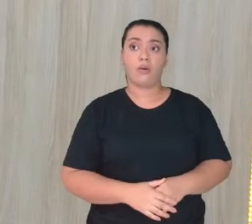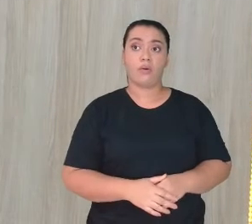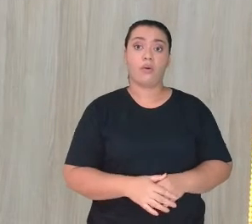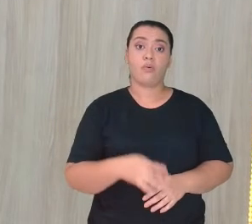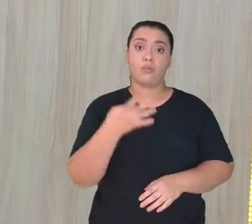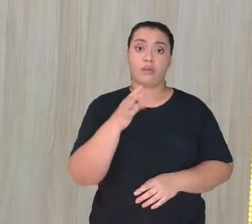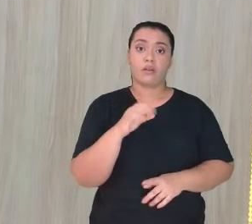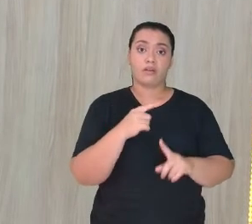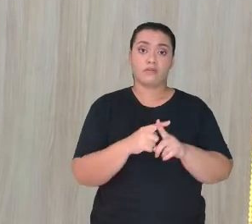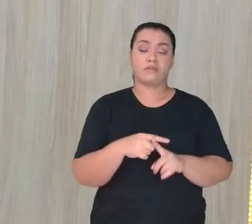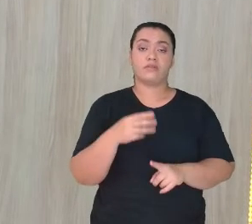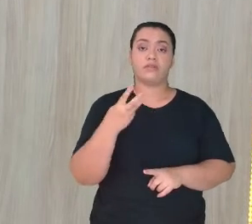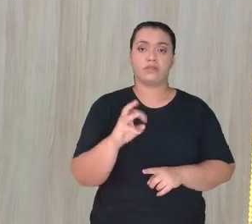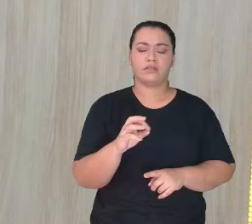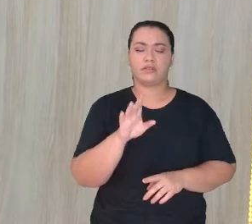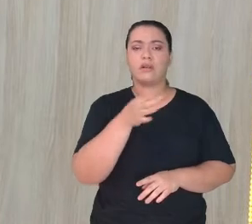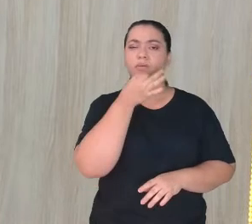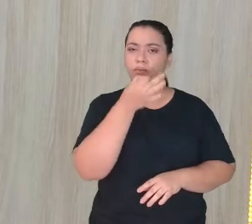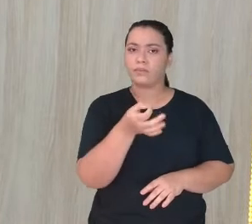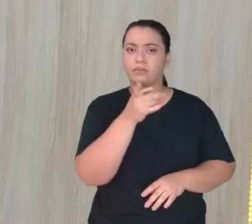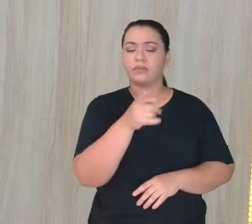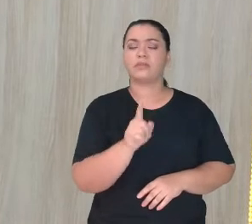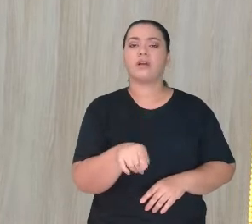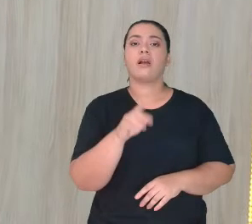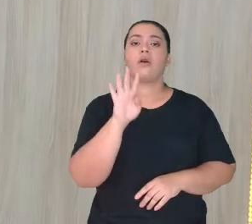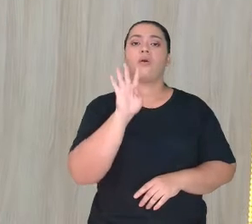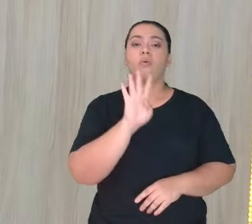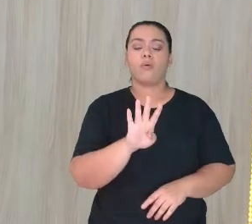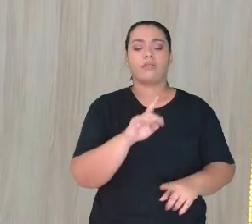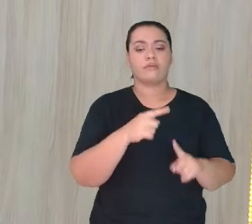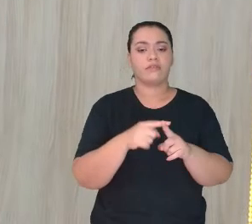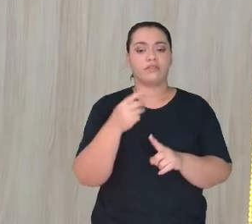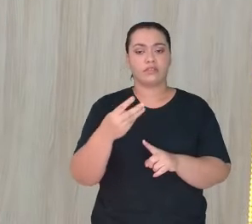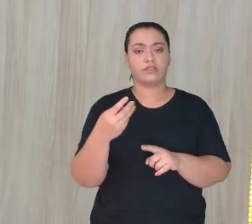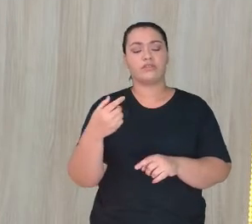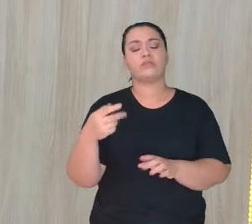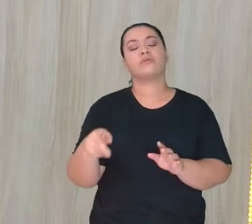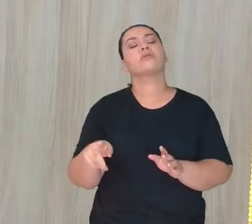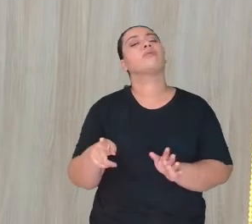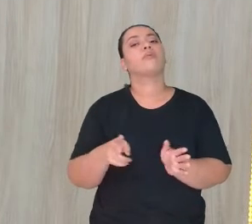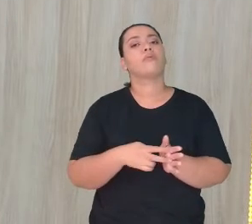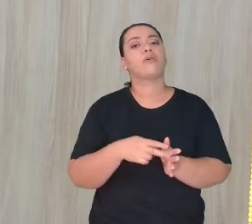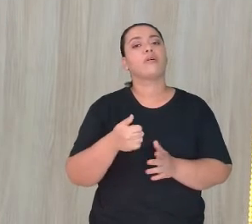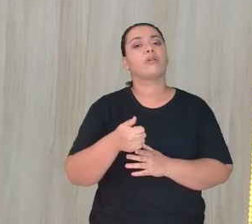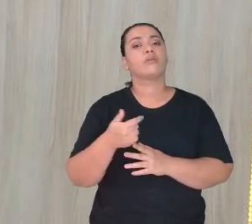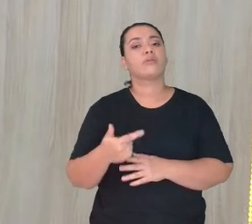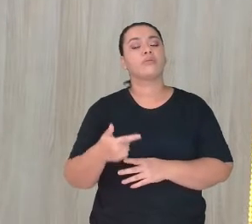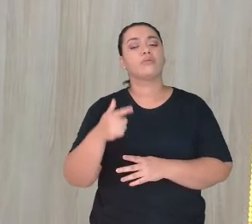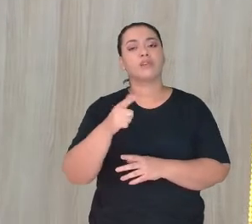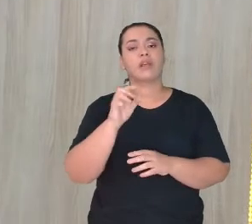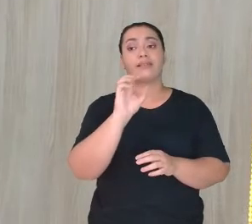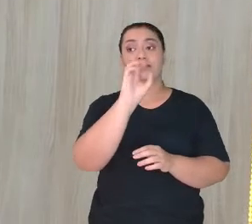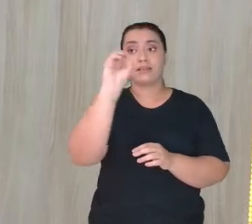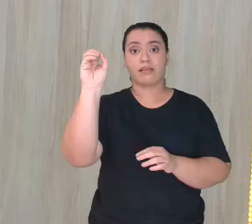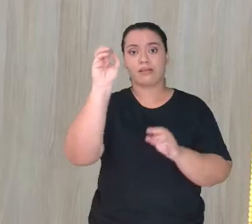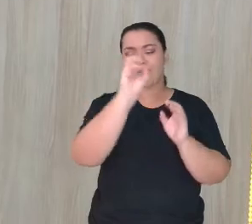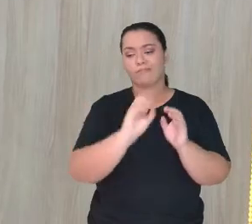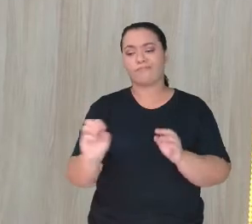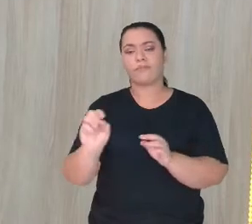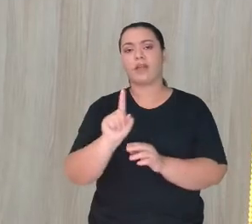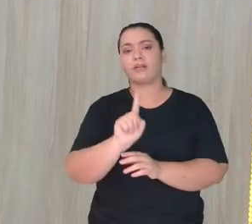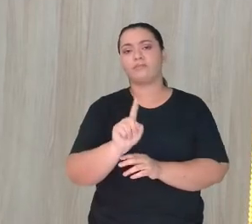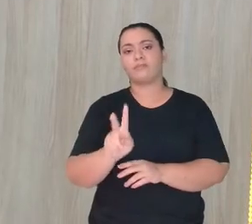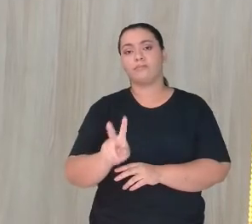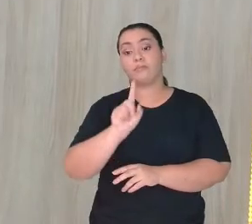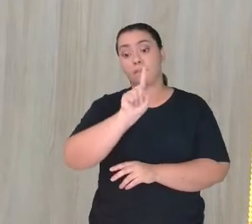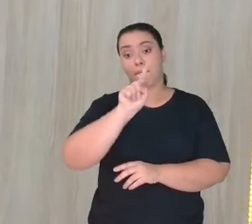vezes 30. Uma dica para vocês é fazer 4 vezes 3, 12, e pega esses dois zeros e bota aqui ao lado, ó. Fica